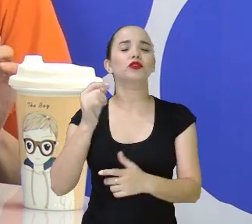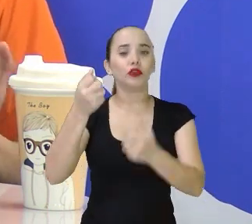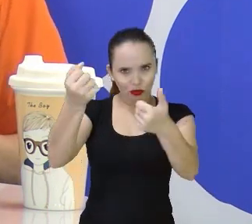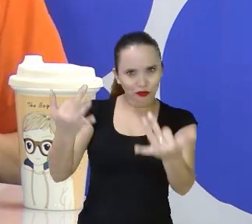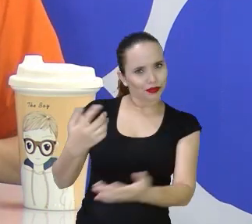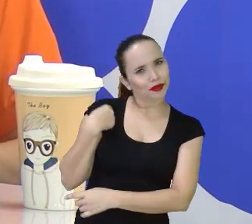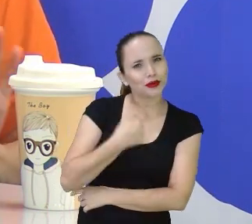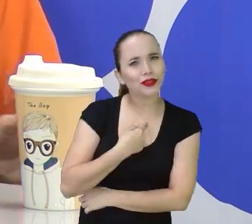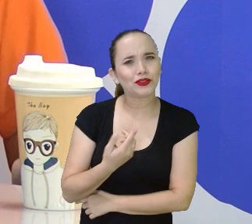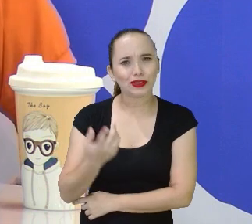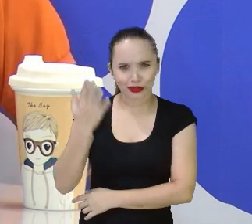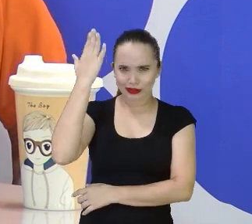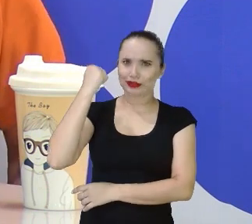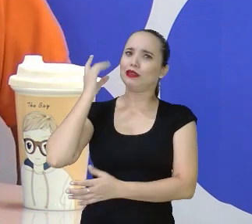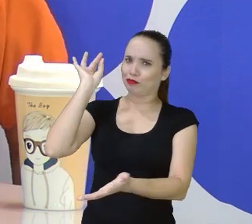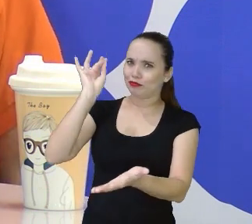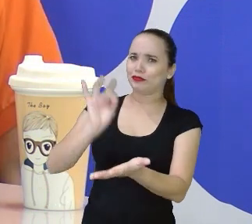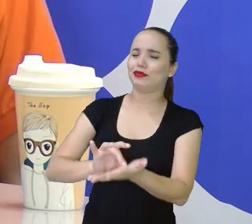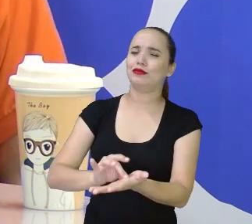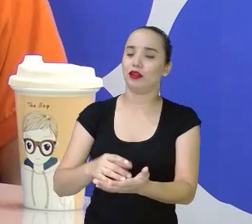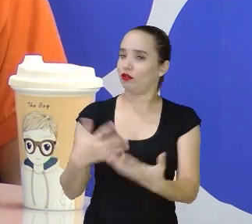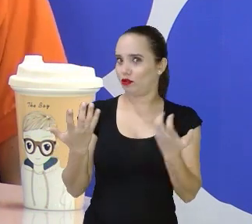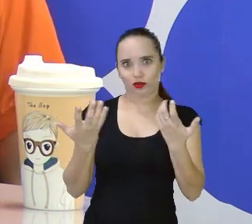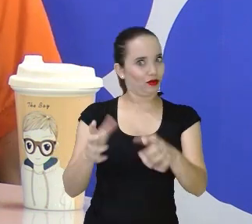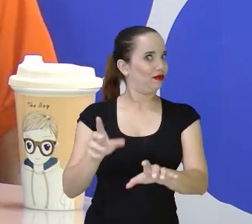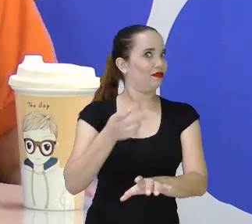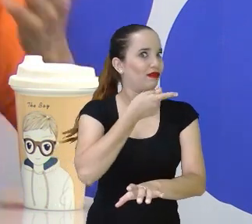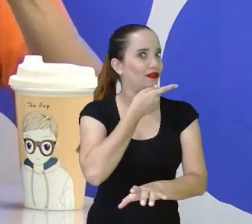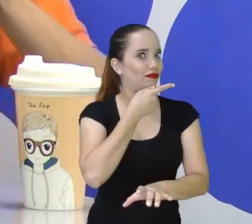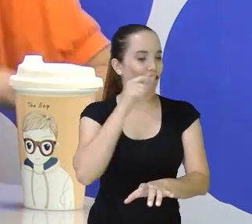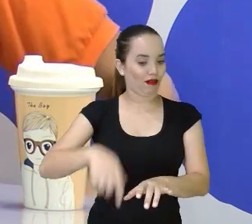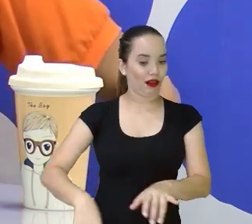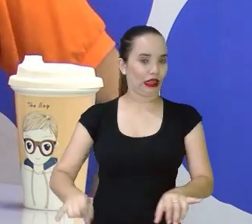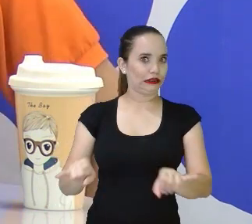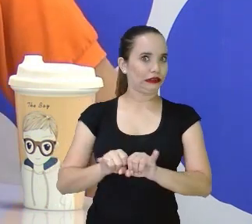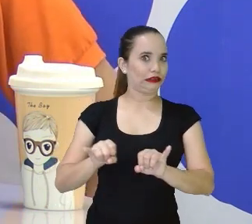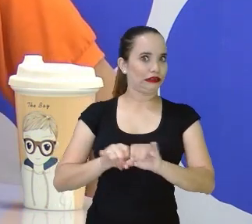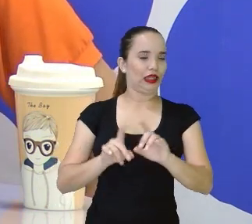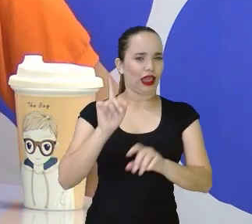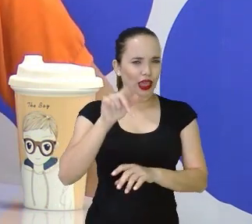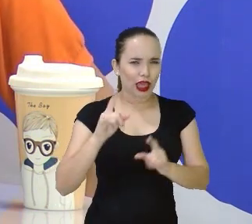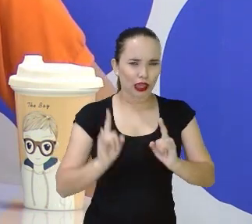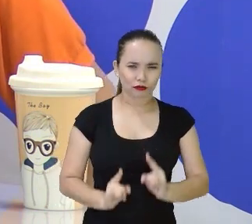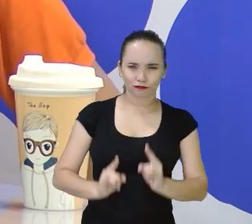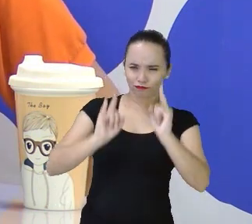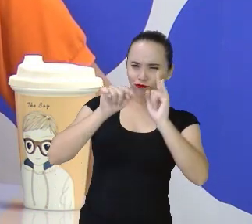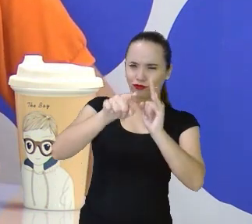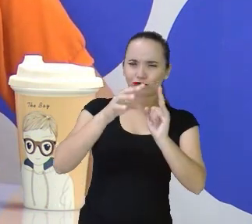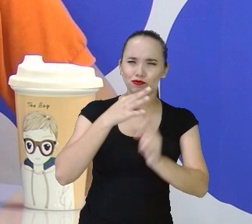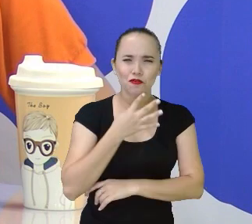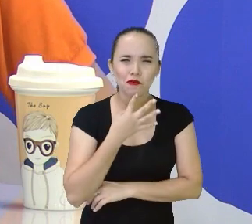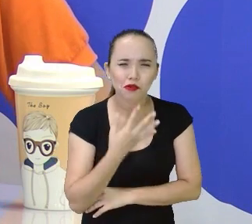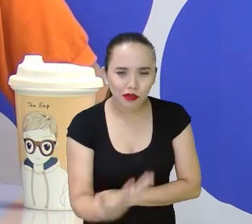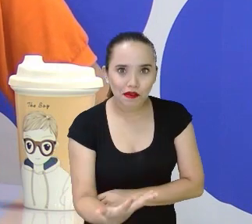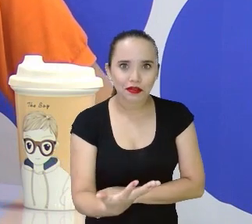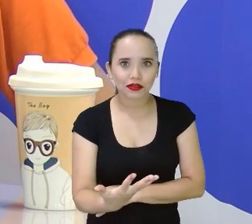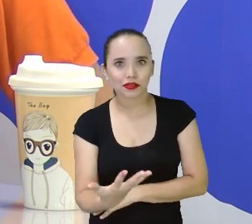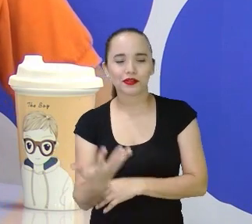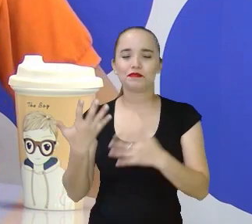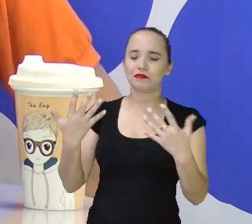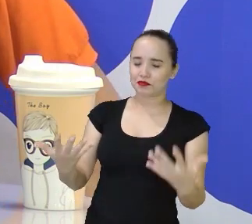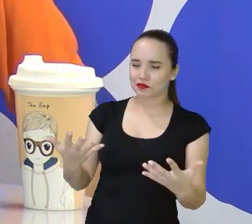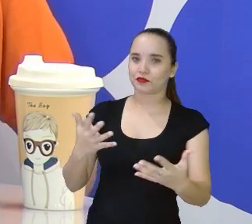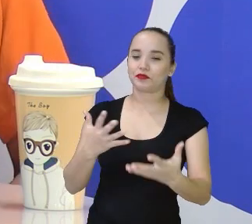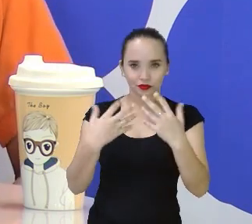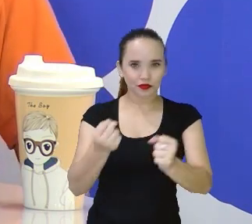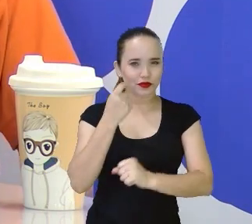né, pra gente saber direitinho, pra não falar aqui besteira, né, professora Mauricéia? Será que é a torre também que você conhece, igual o Jaziel? Olha,